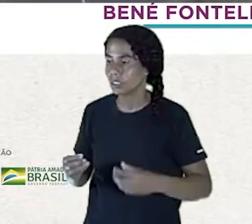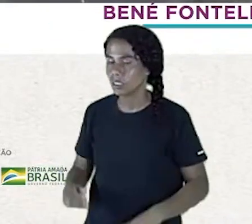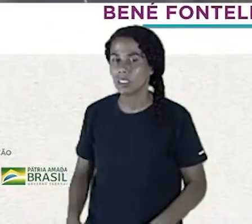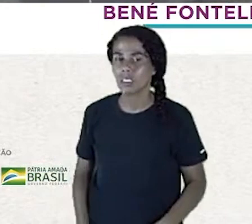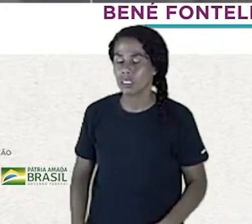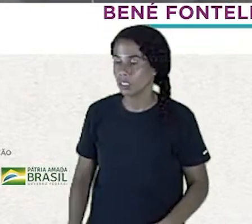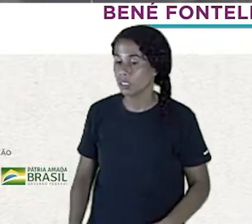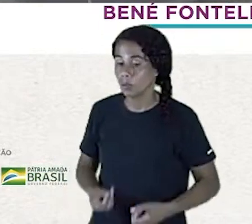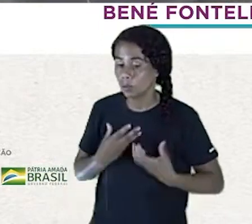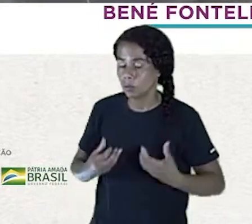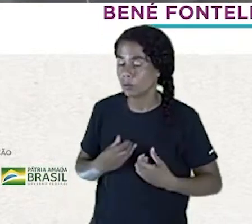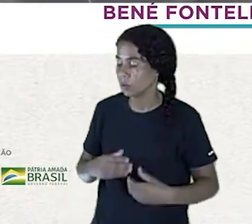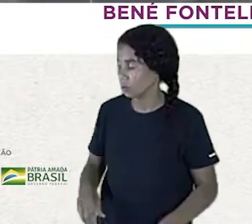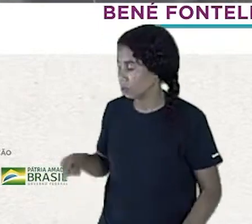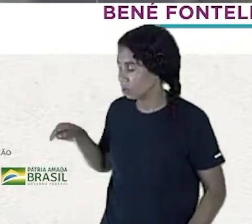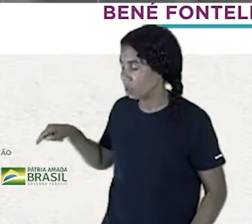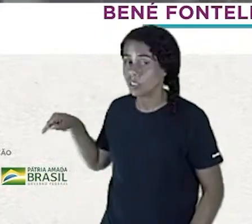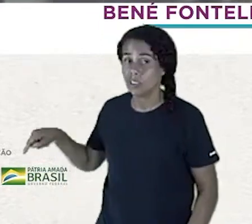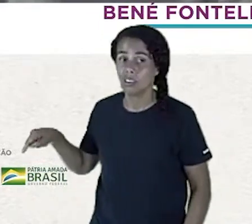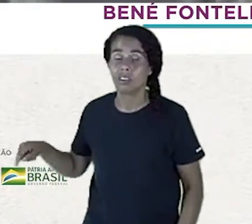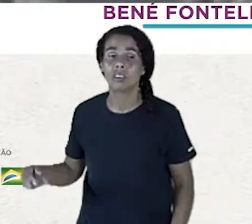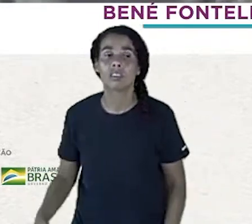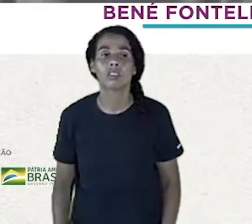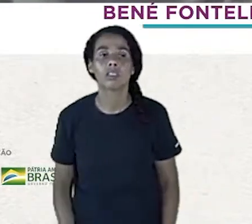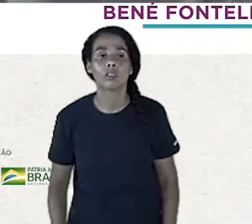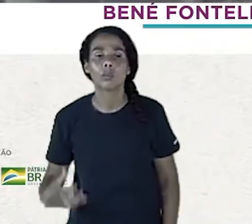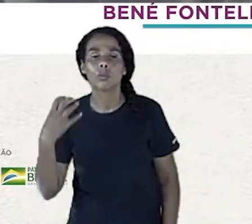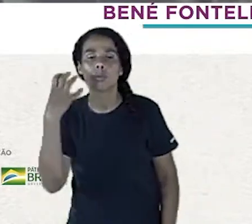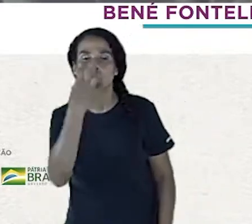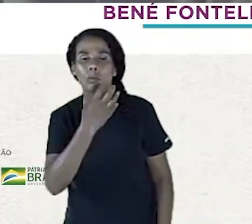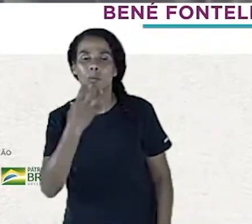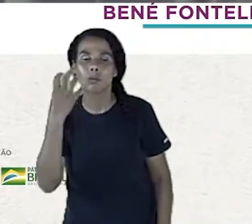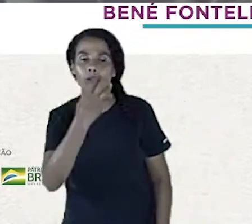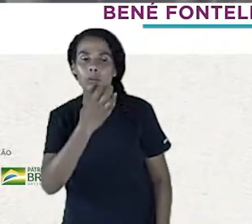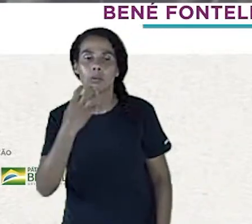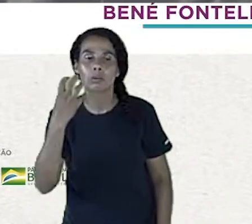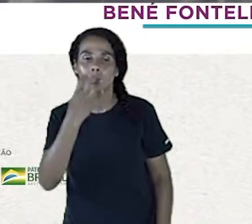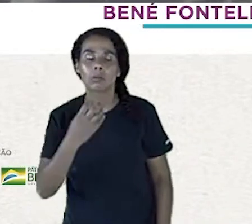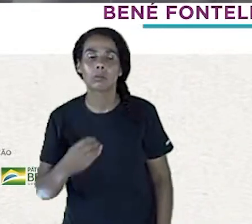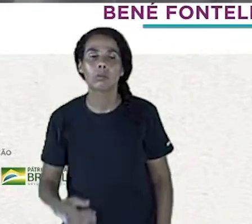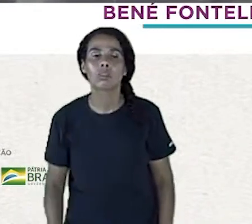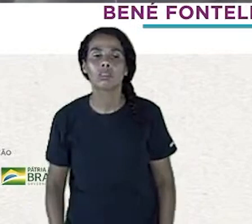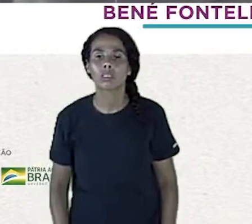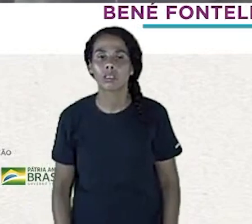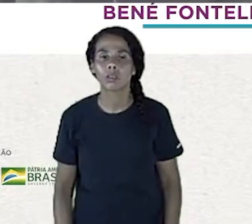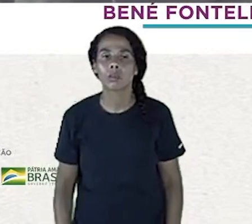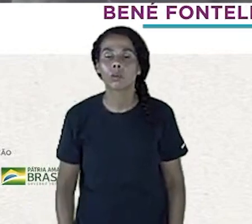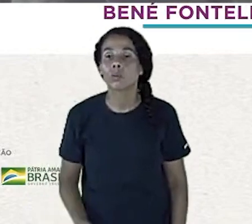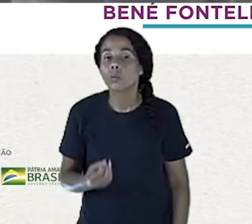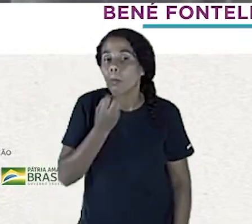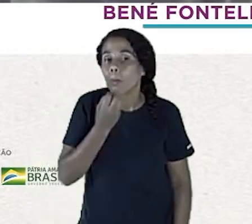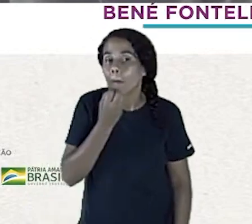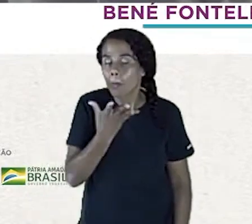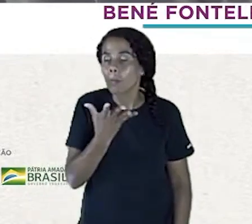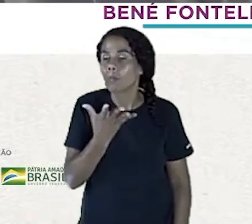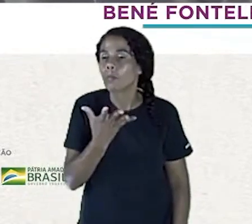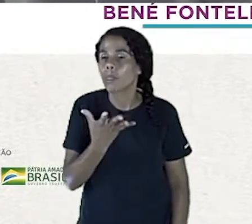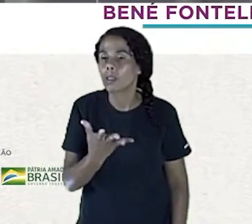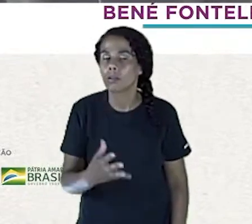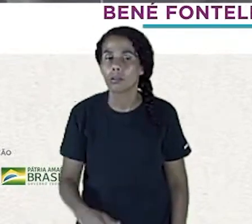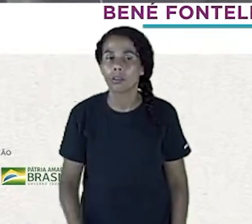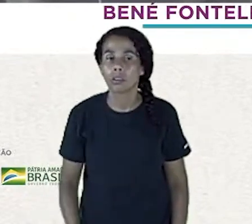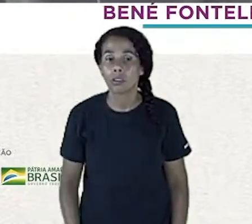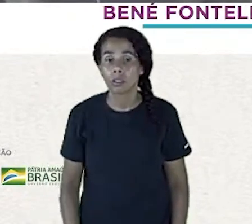Bom, tem uma música do Gil fundamental nesse momento, que saiu no Refavela, e como estamos confinados,